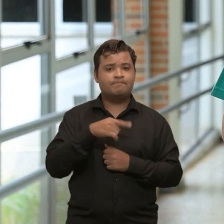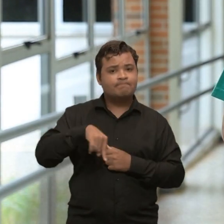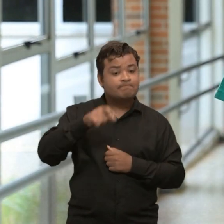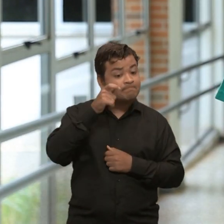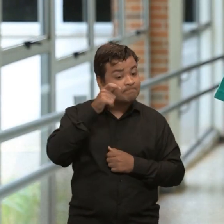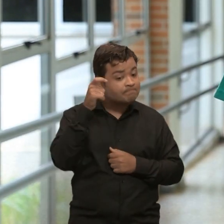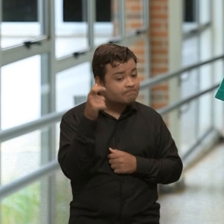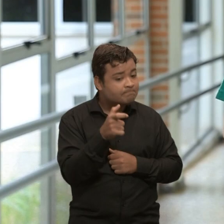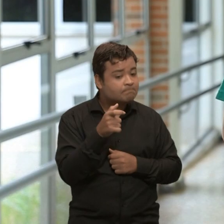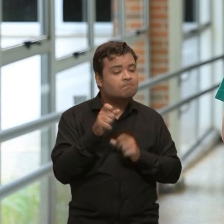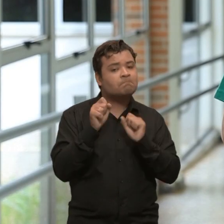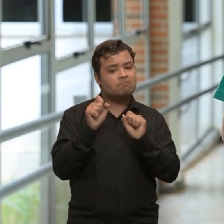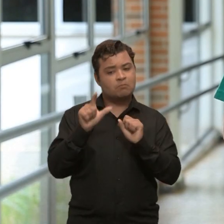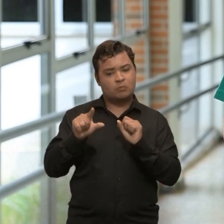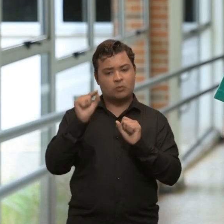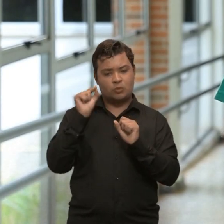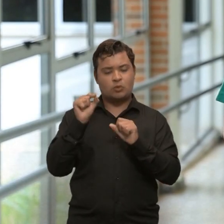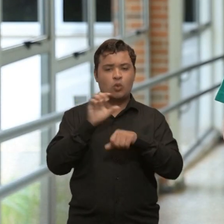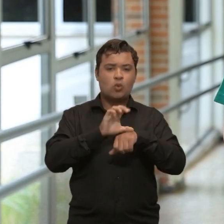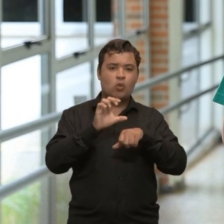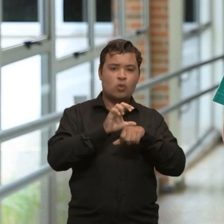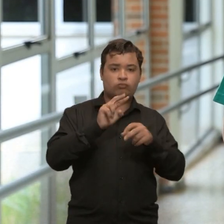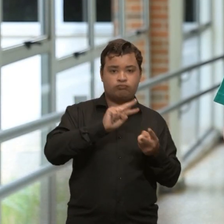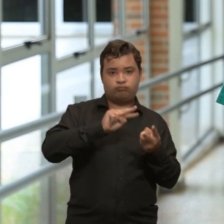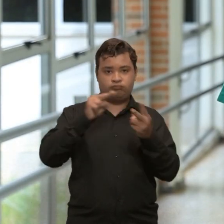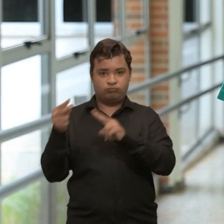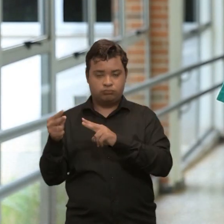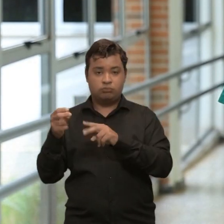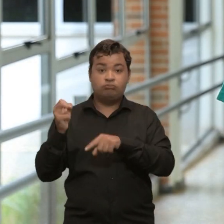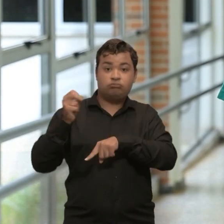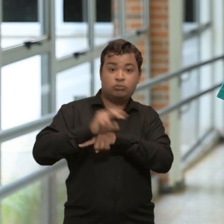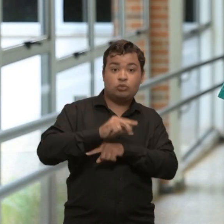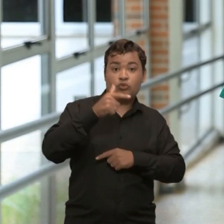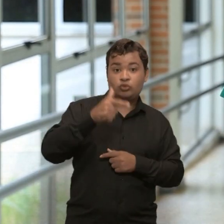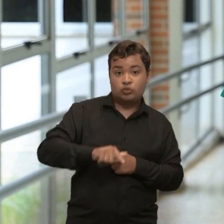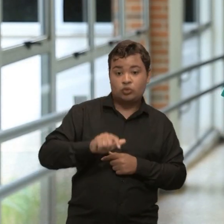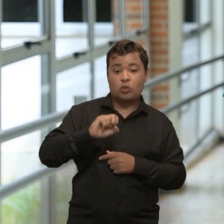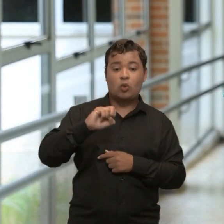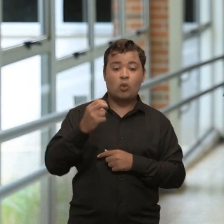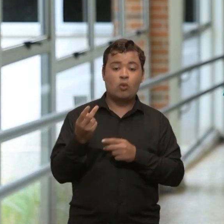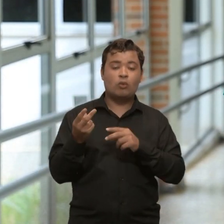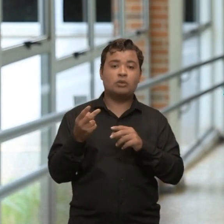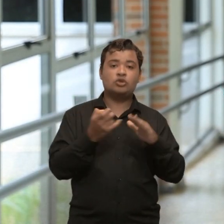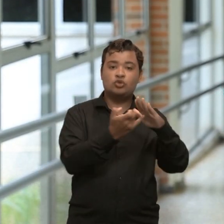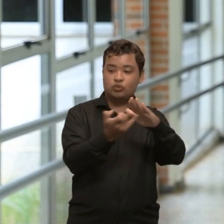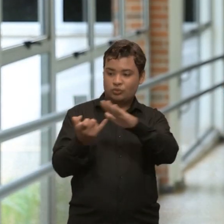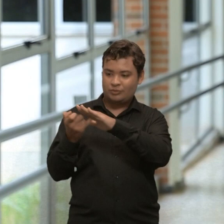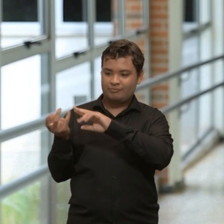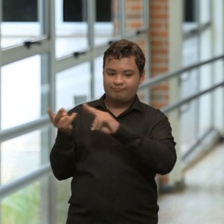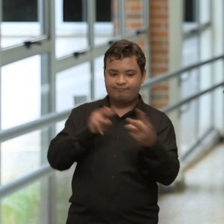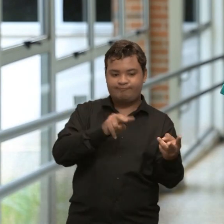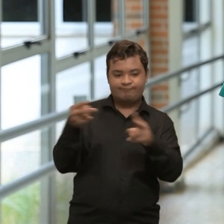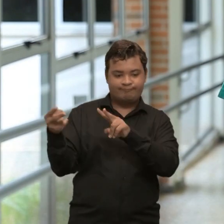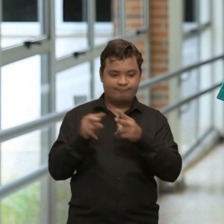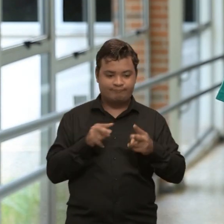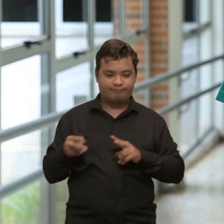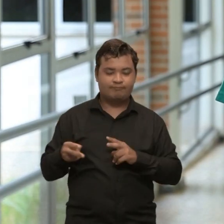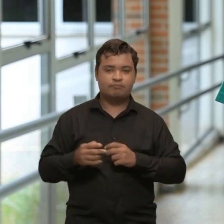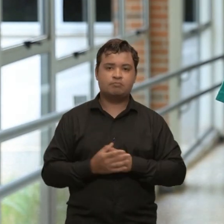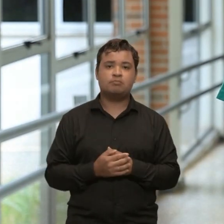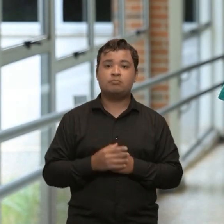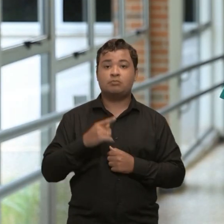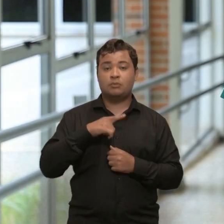interessados podem escolher por mudança de curso, reingresso ou transferência entre instituições de ensino superior. São mais